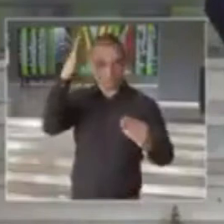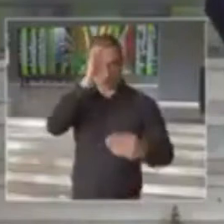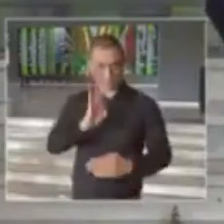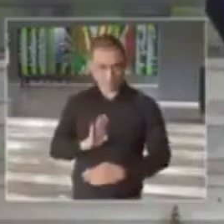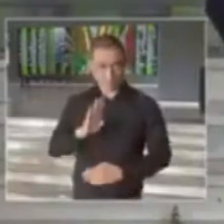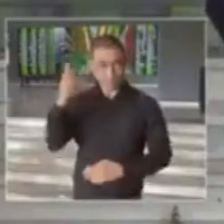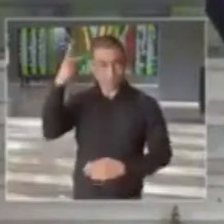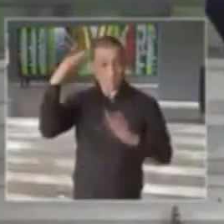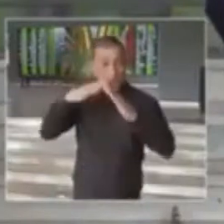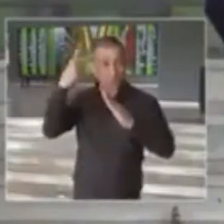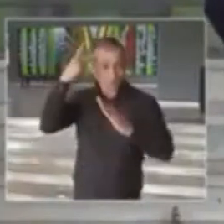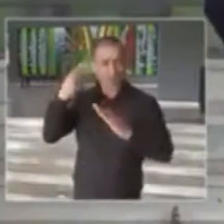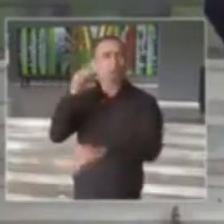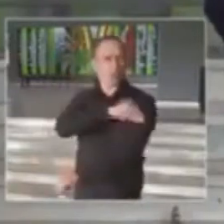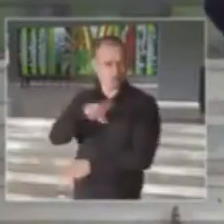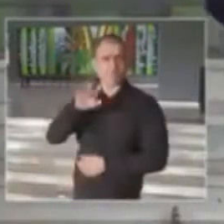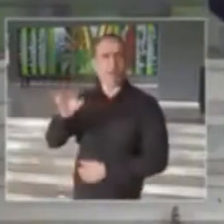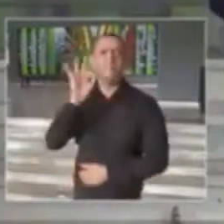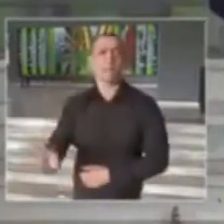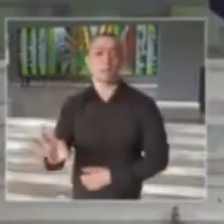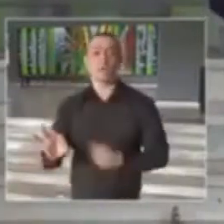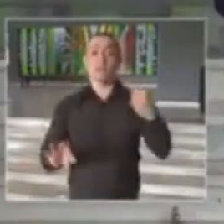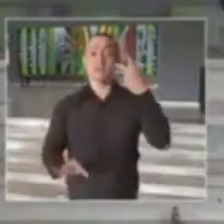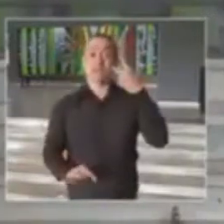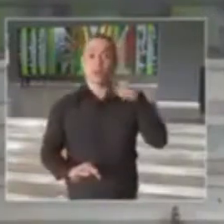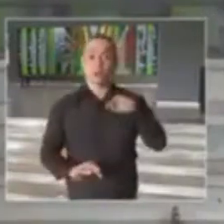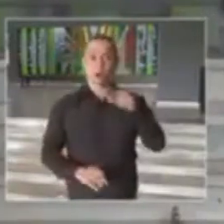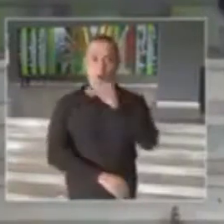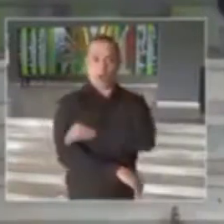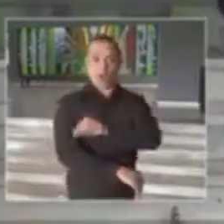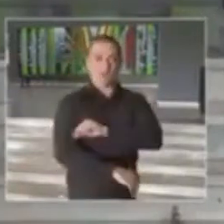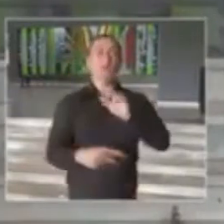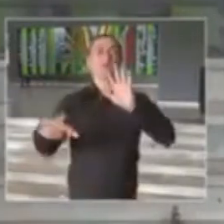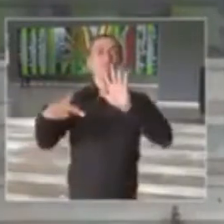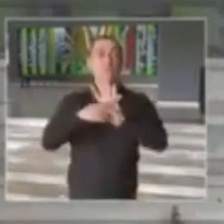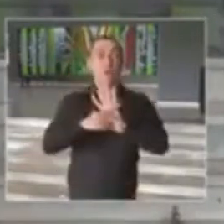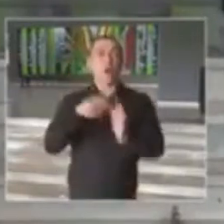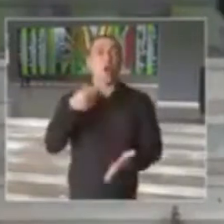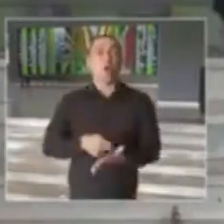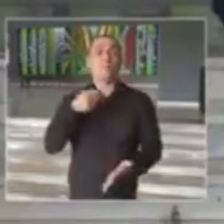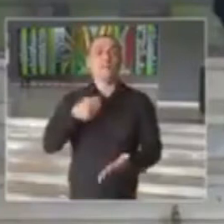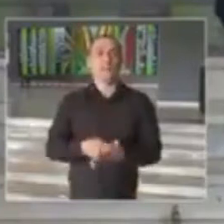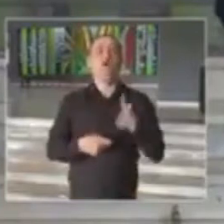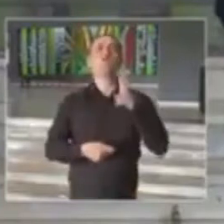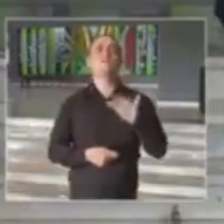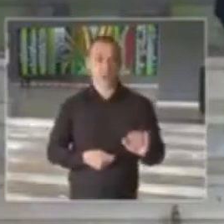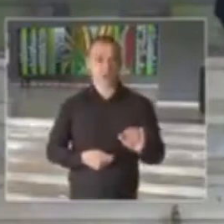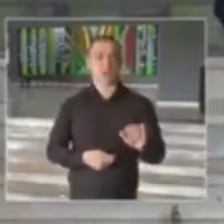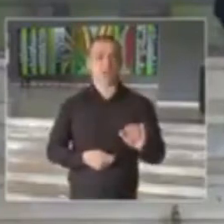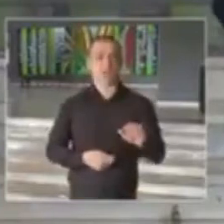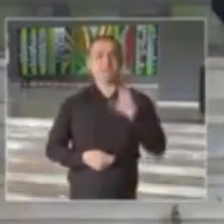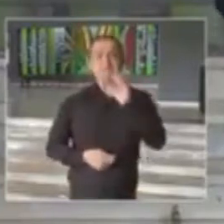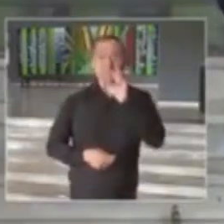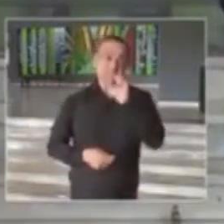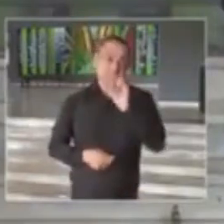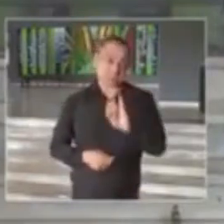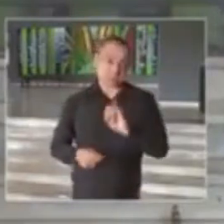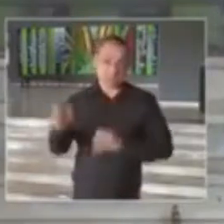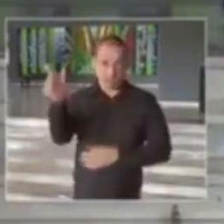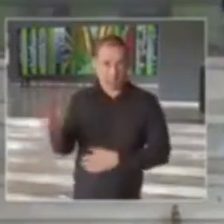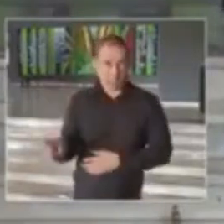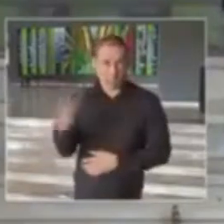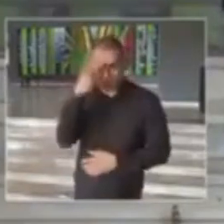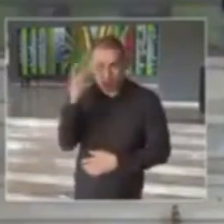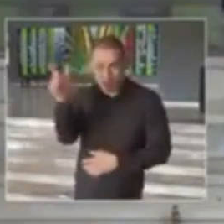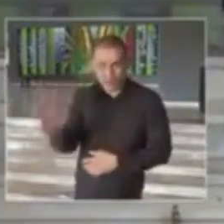serão vacinados e em São Paulo a vacina será vacinação será obrigatória exceto se o